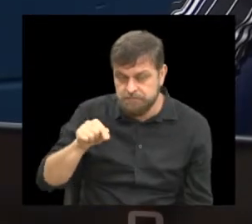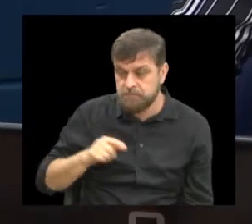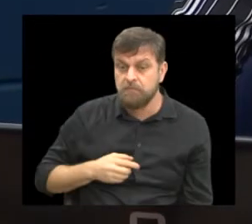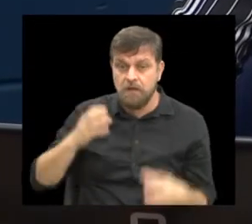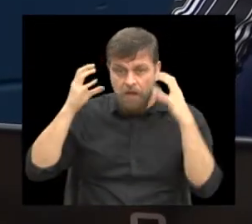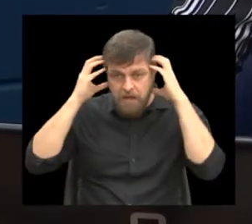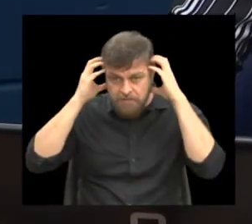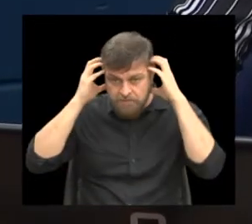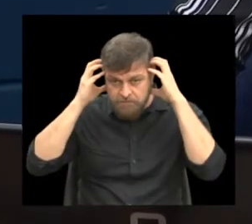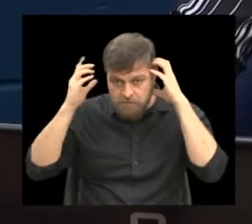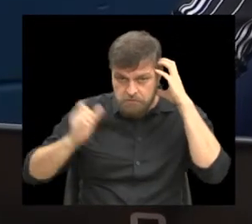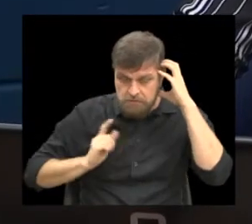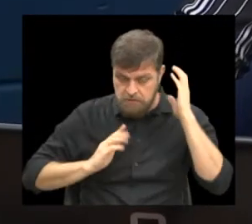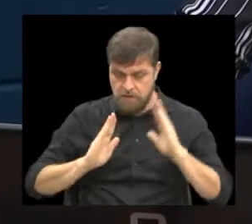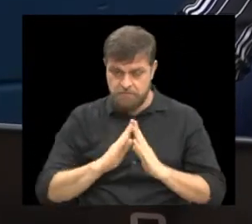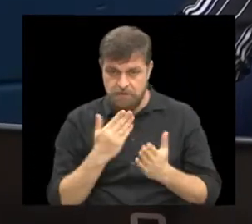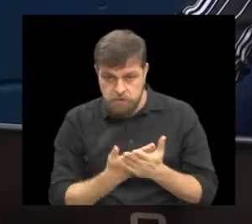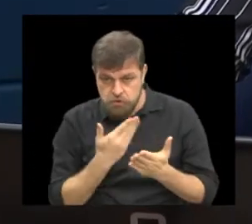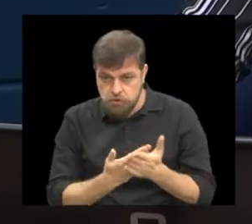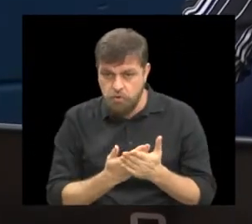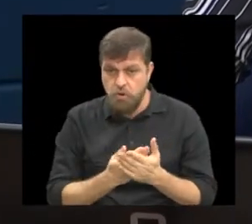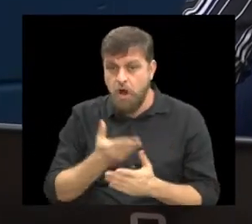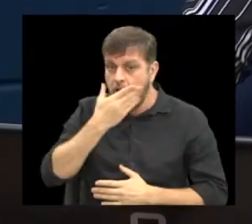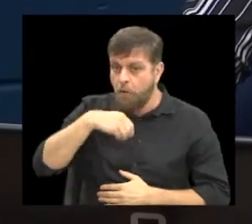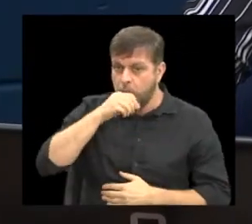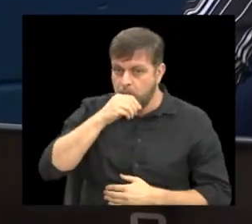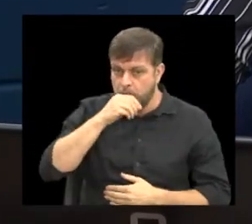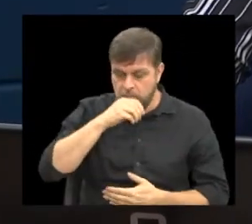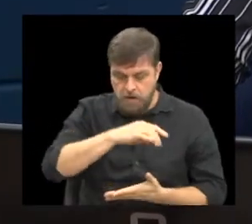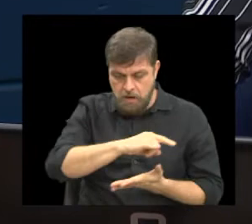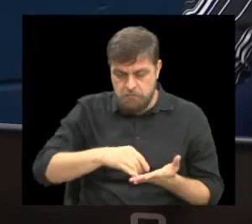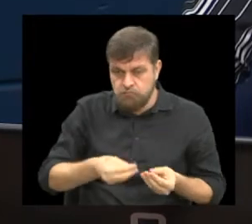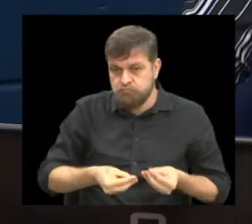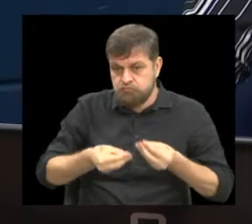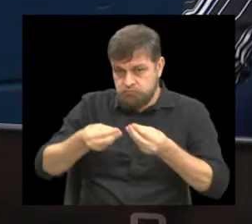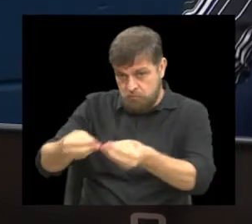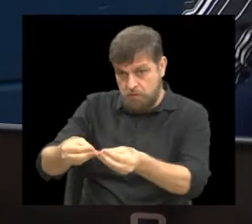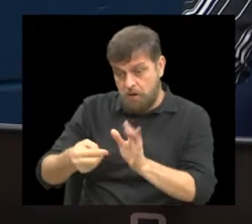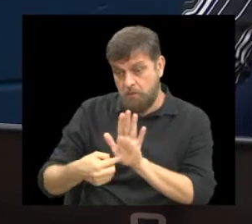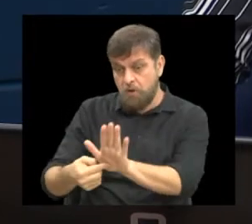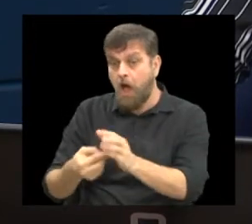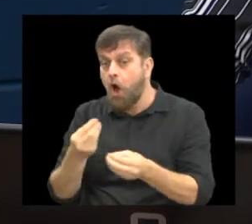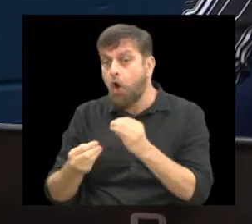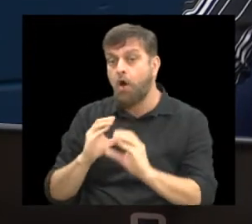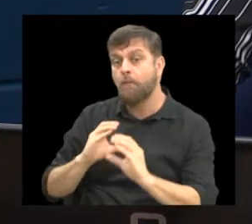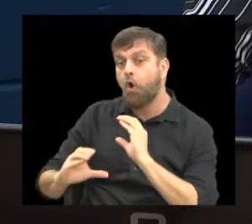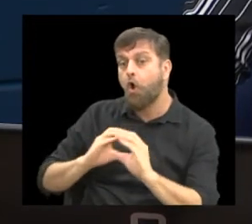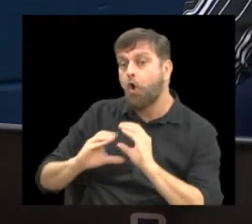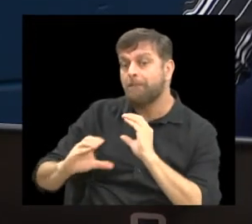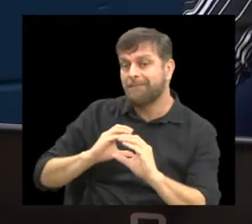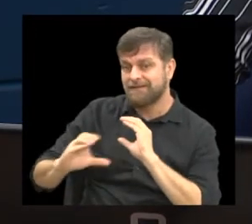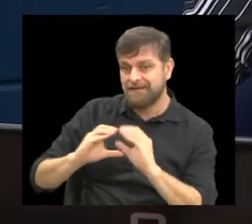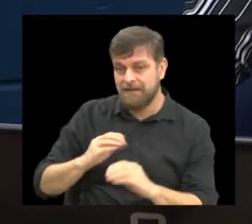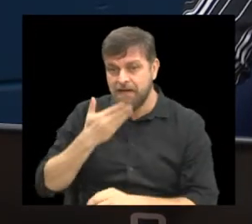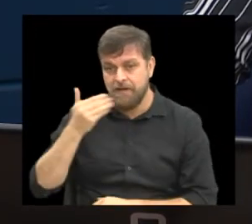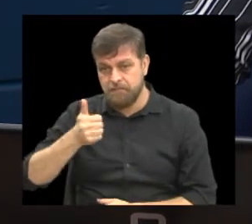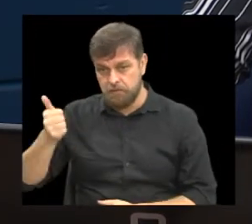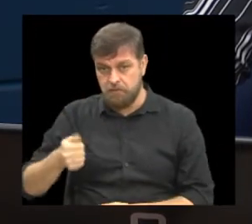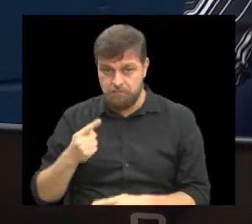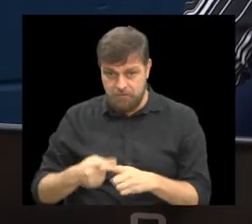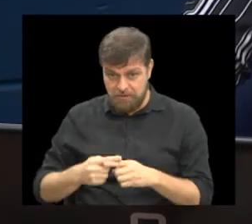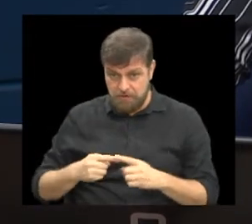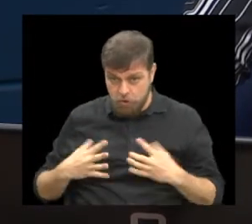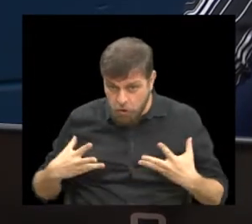dar para a escola ou para os pais mecanismos de comunicação, porque necessariamente nem todo